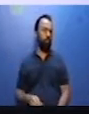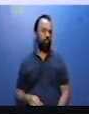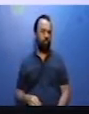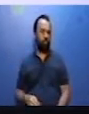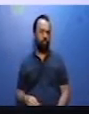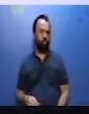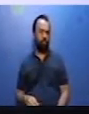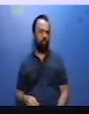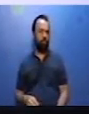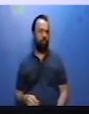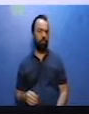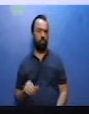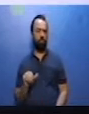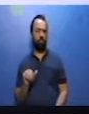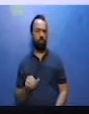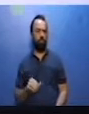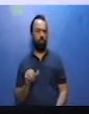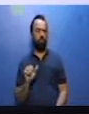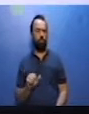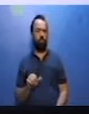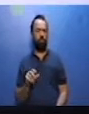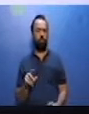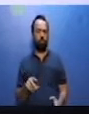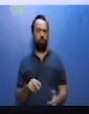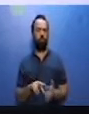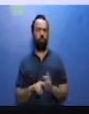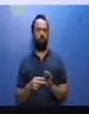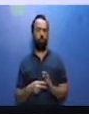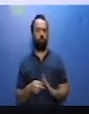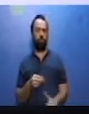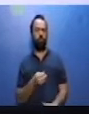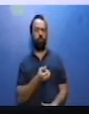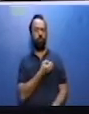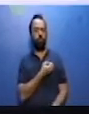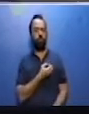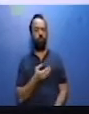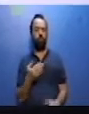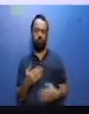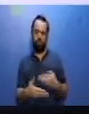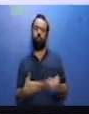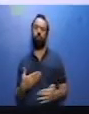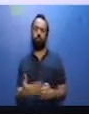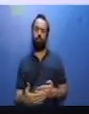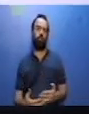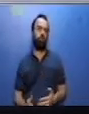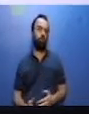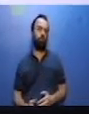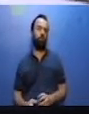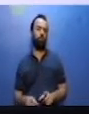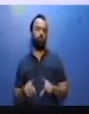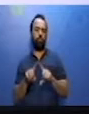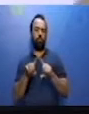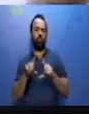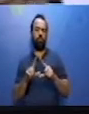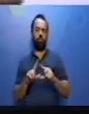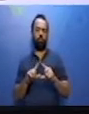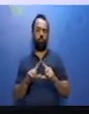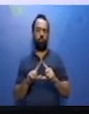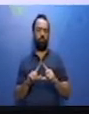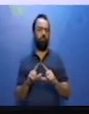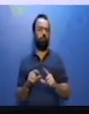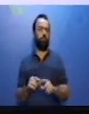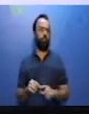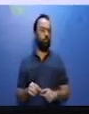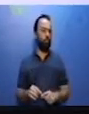número lá também vai ser o número um lugar do ar coloca o número e esse delta também tem uma fórmula para ele